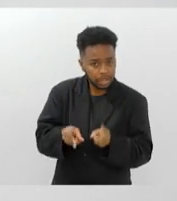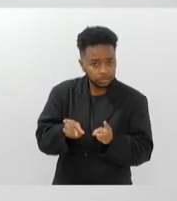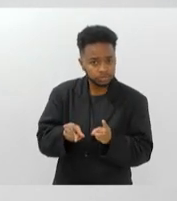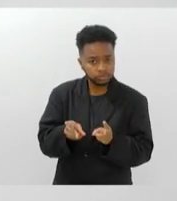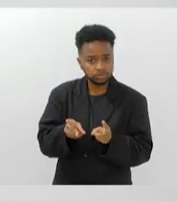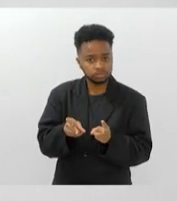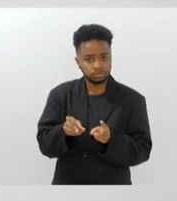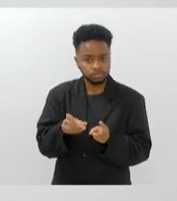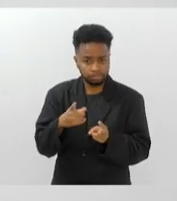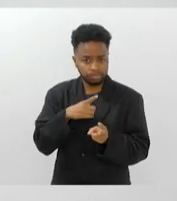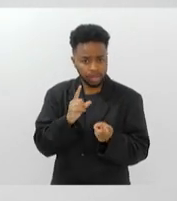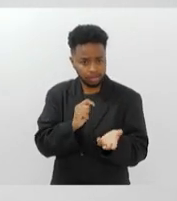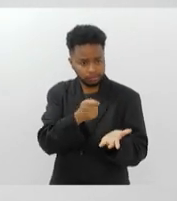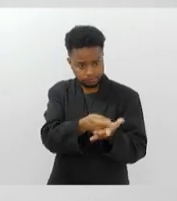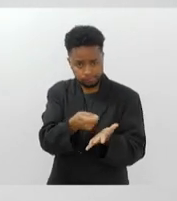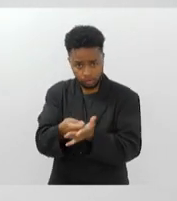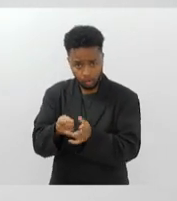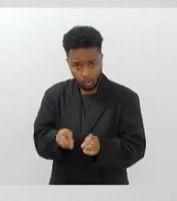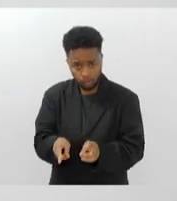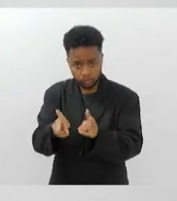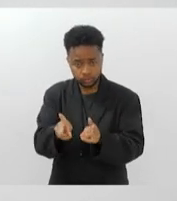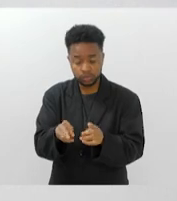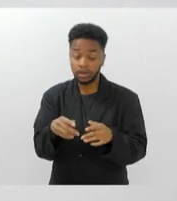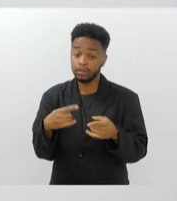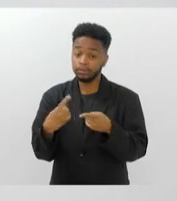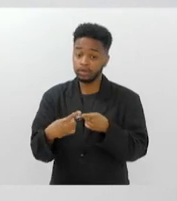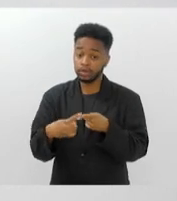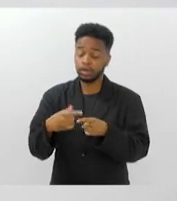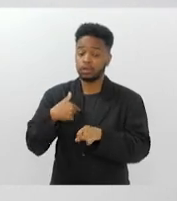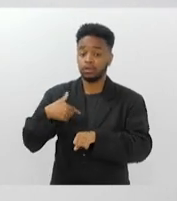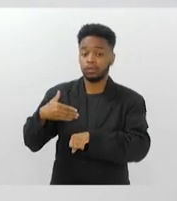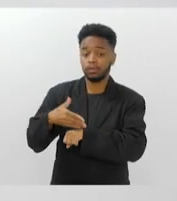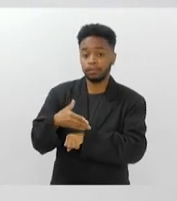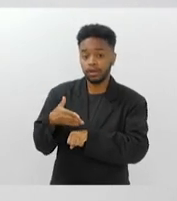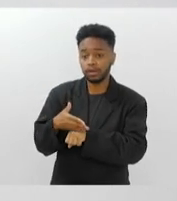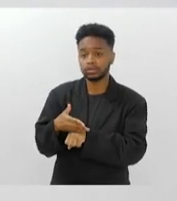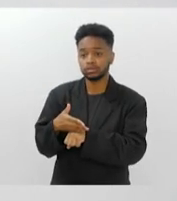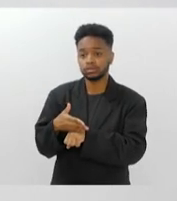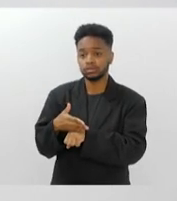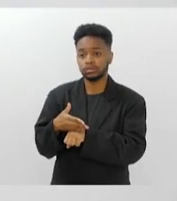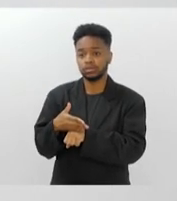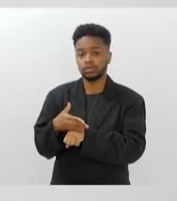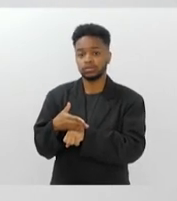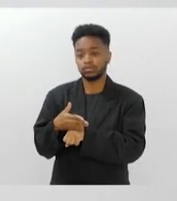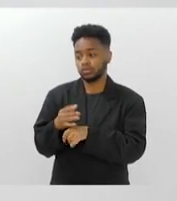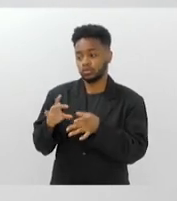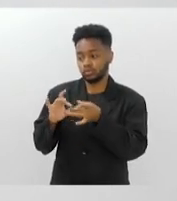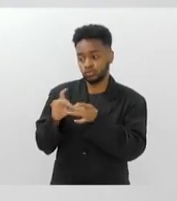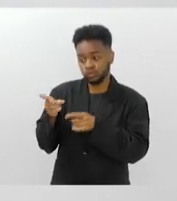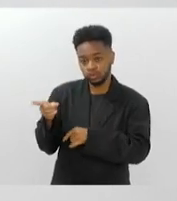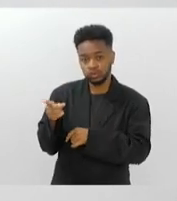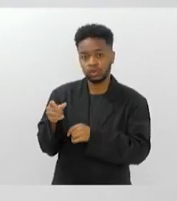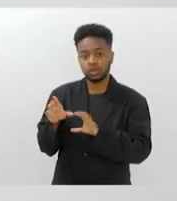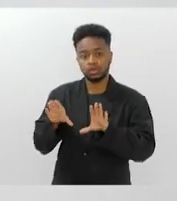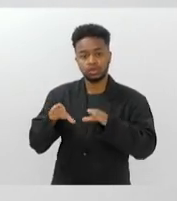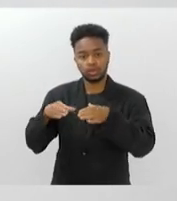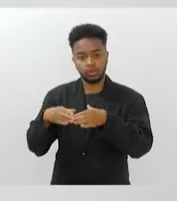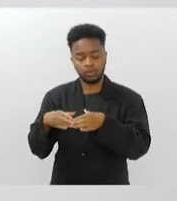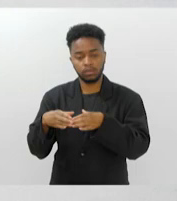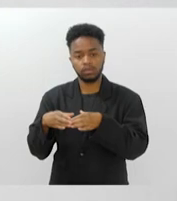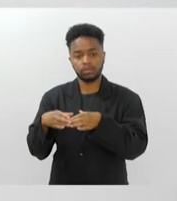haverá financiamento porque o que a gente eh eu participo como seu mandato da comissão intersetorial né